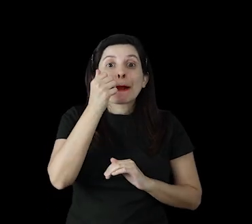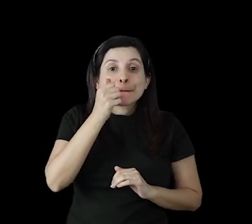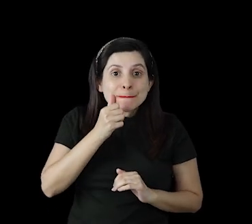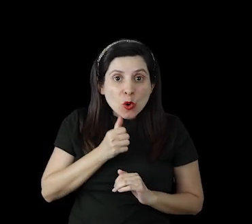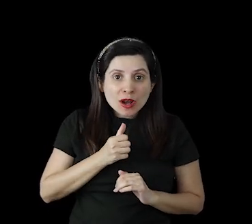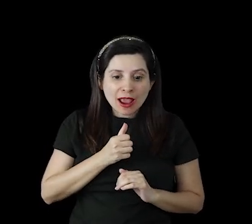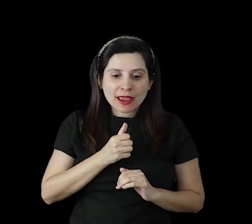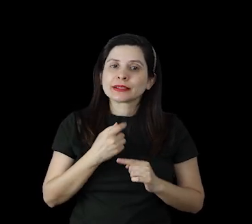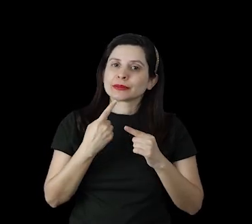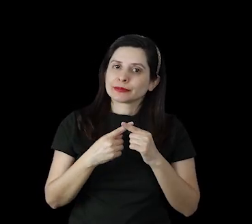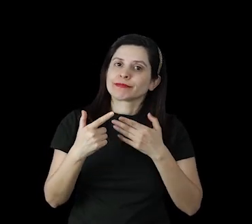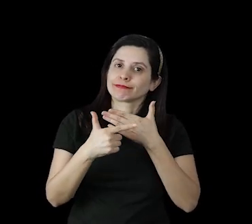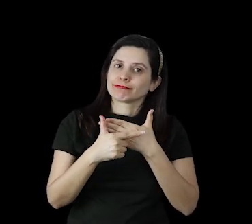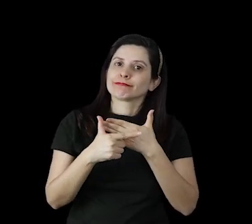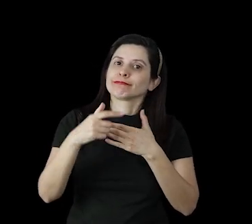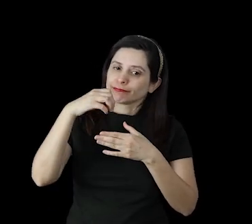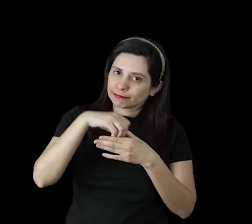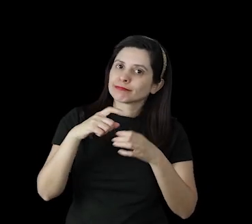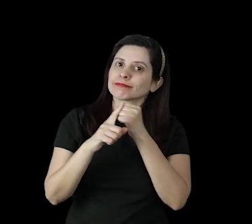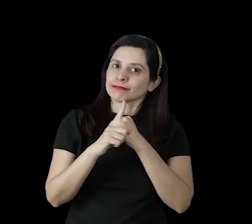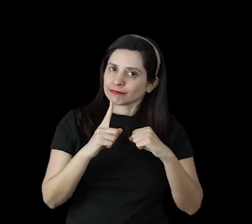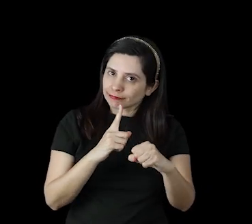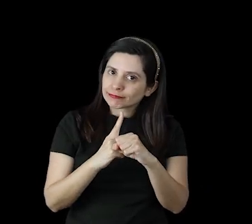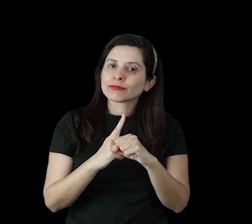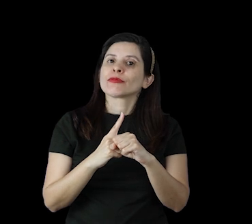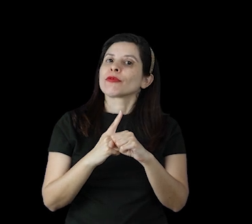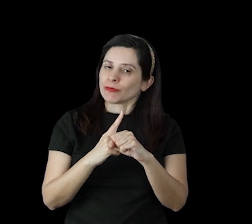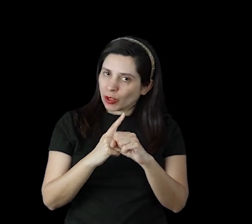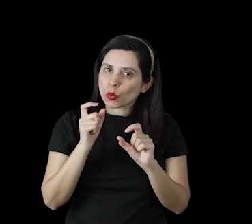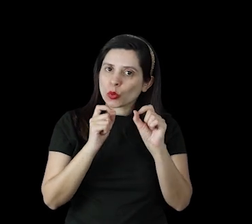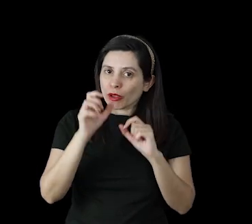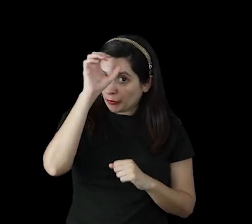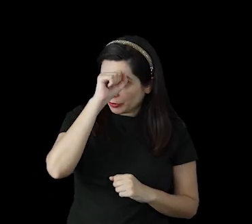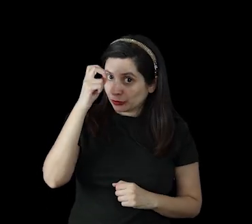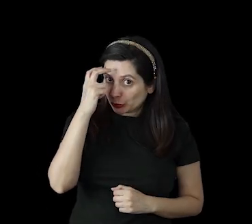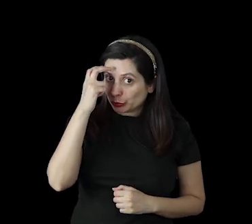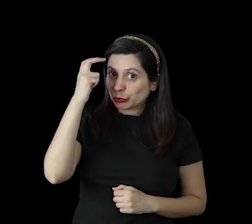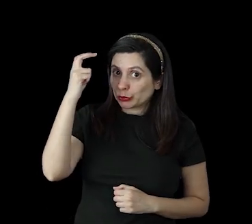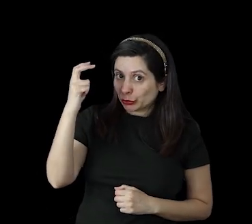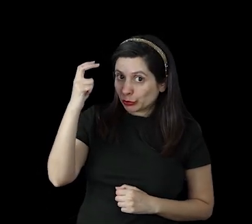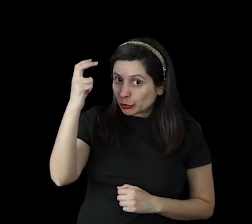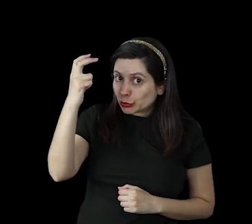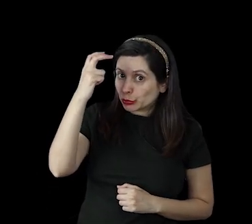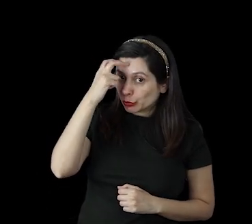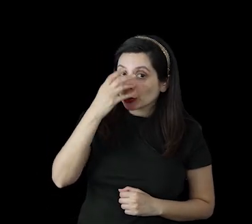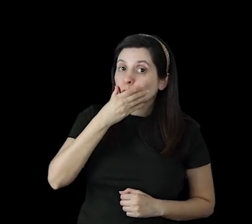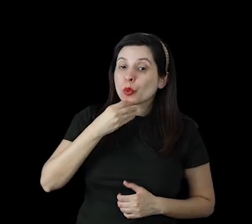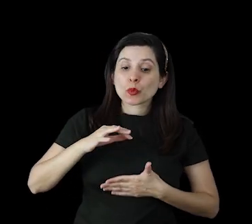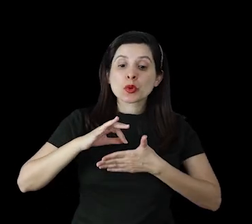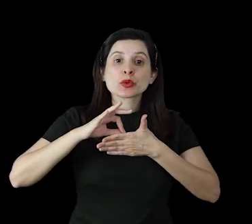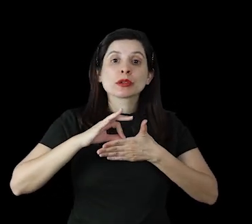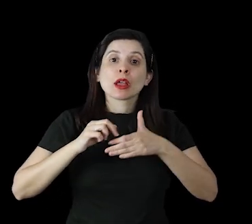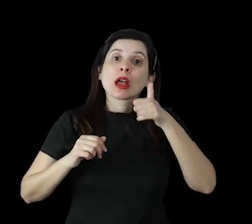faz parte do papel social, né, faz parte do aprendizado cultural, aonde os homens lideram,